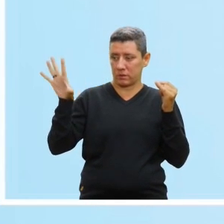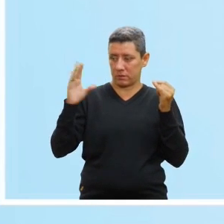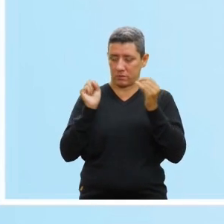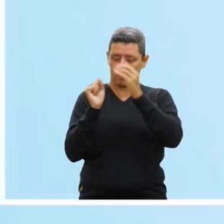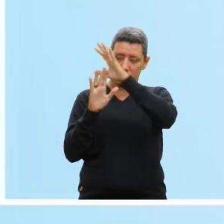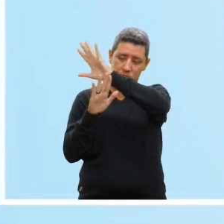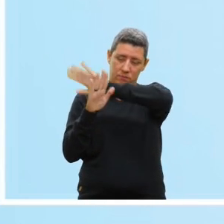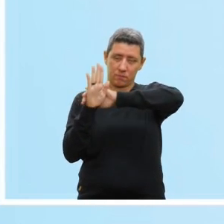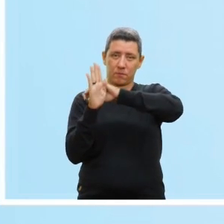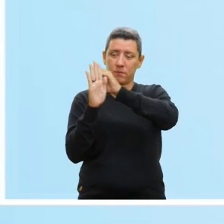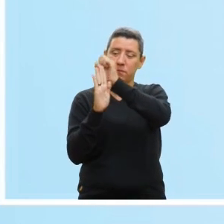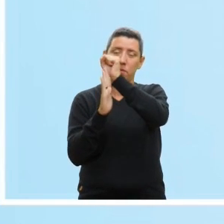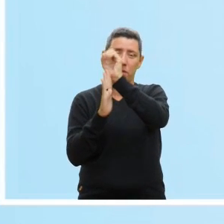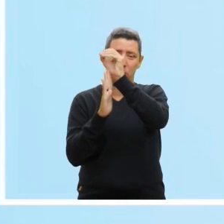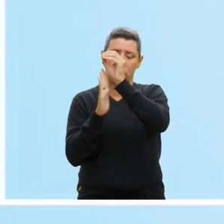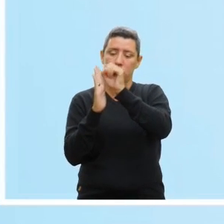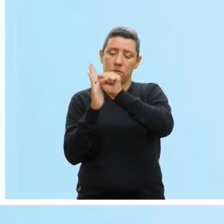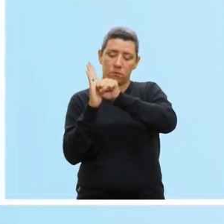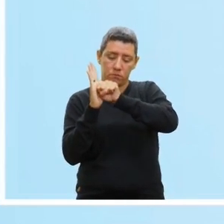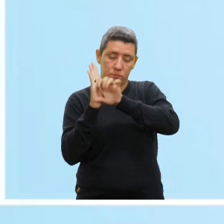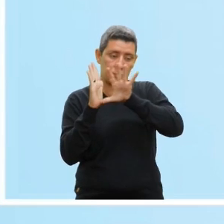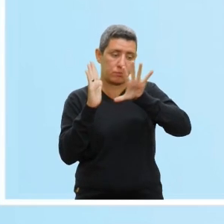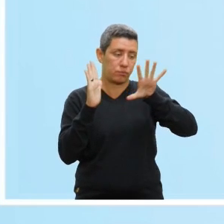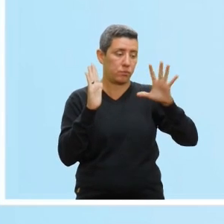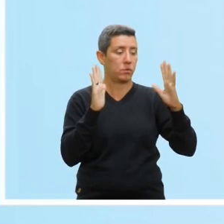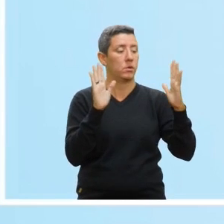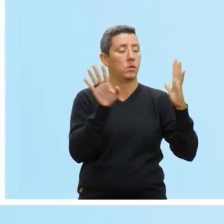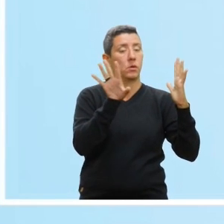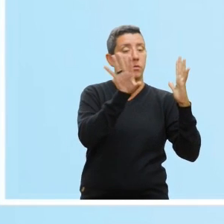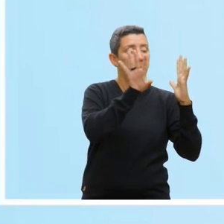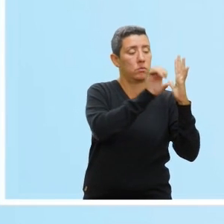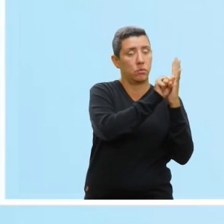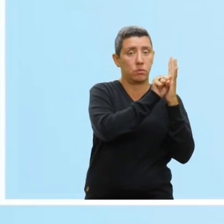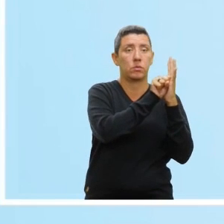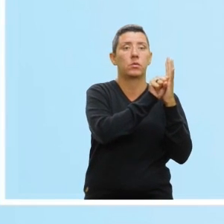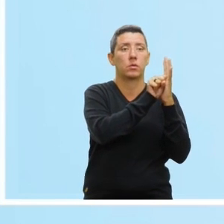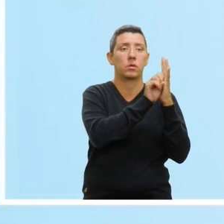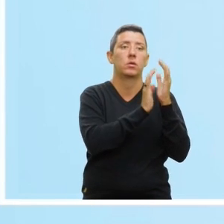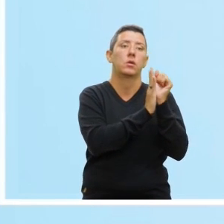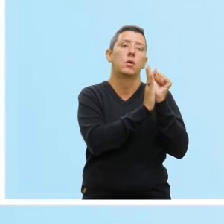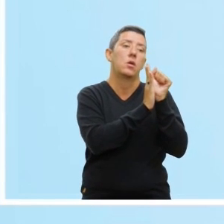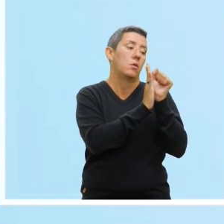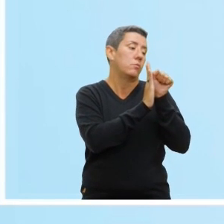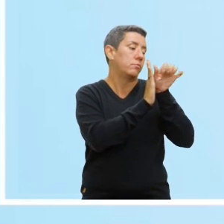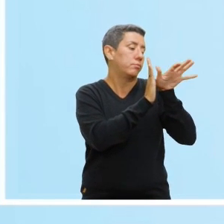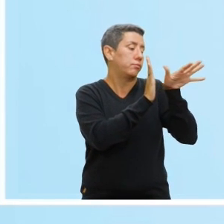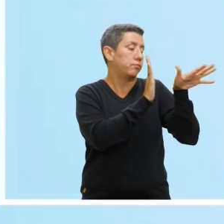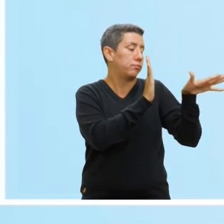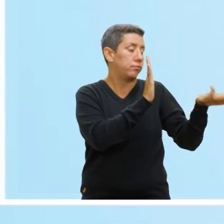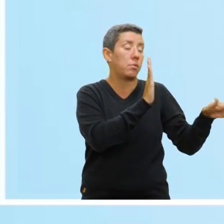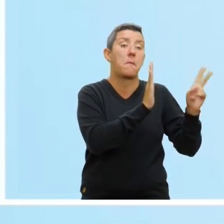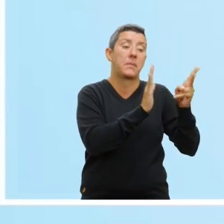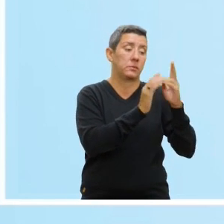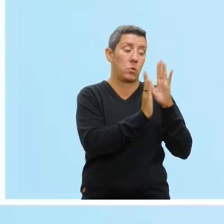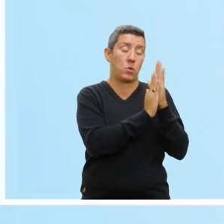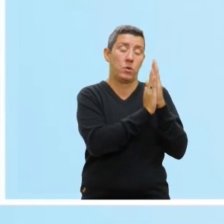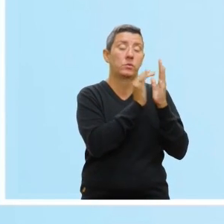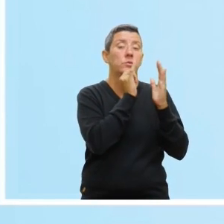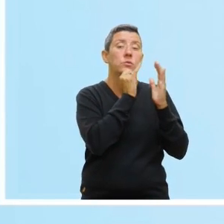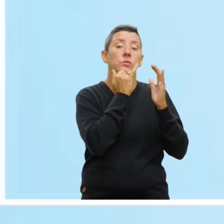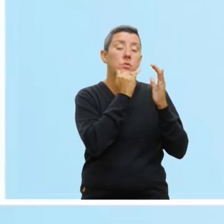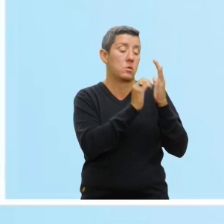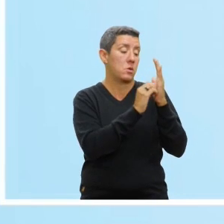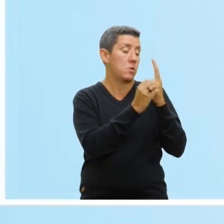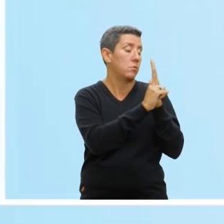fibra, saiu no DMUX, foi para um transponder do outro lado, no exemplo aqui Rio de Janeiro, né? E entrou aqui